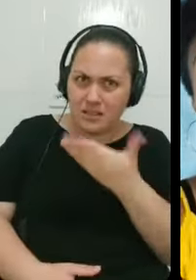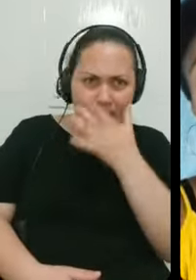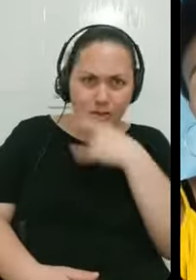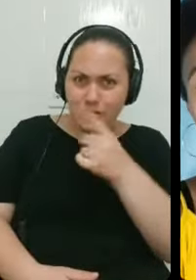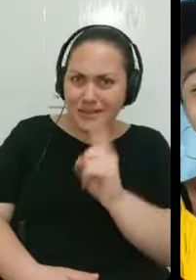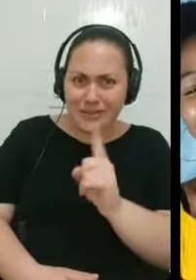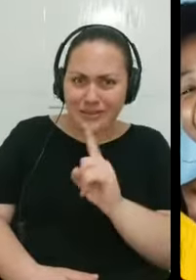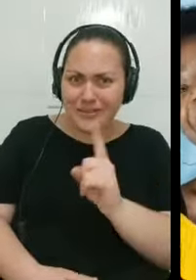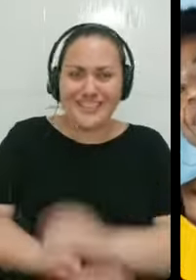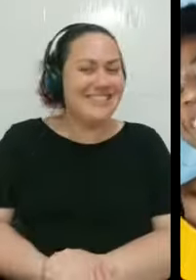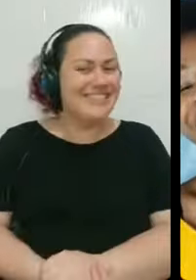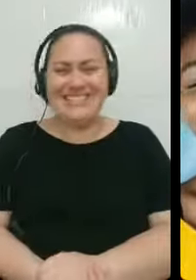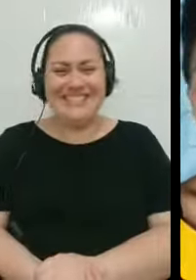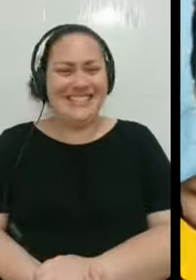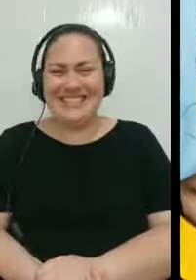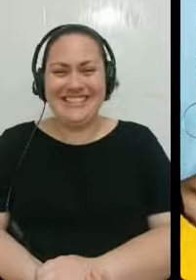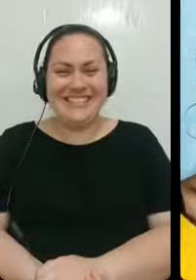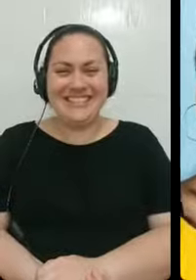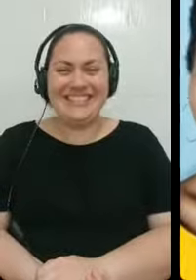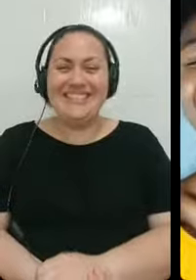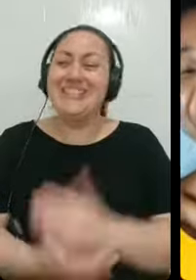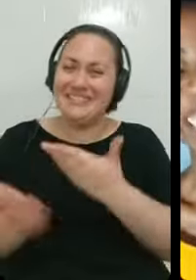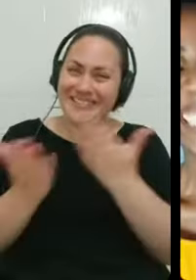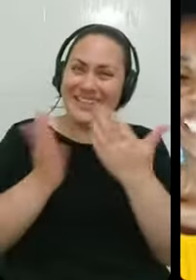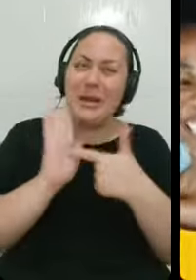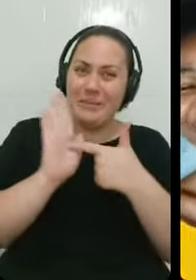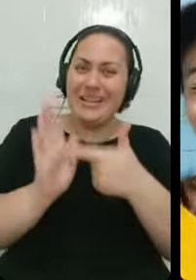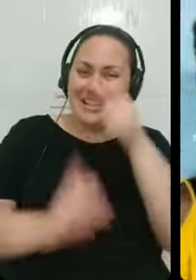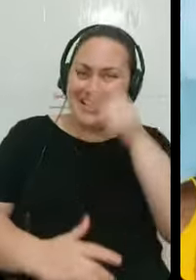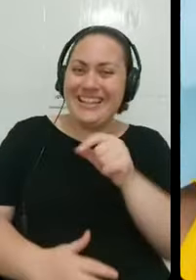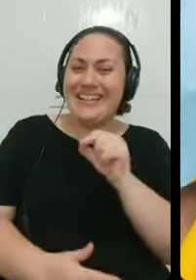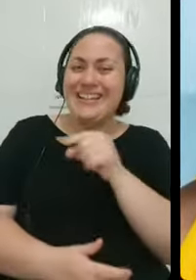não. Não sei, Quem mas sabe tu te apresenta.